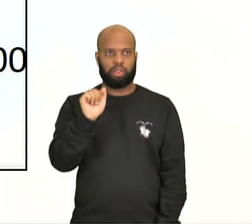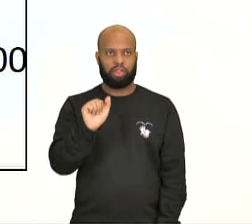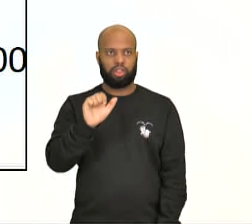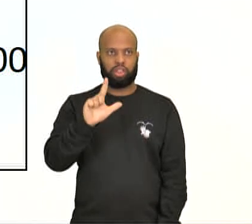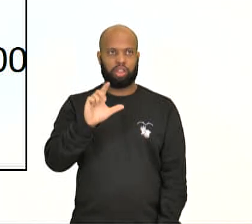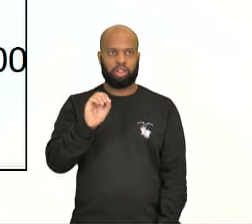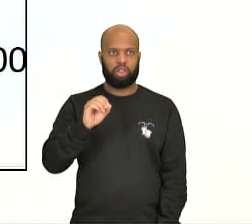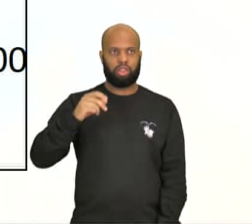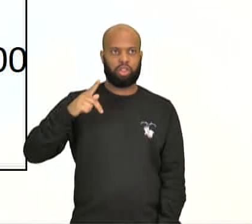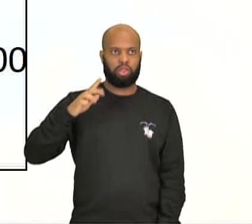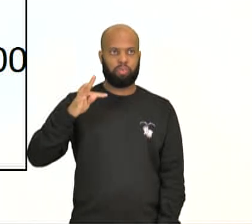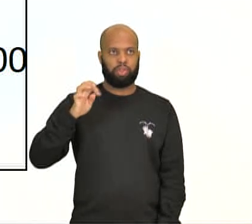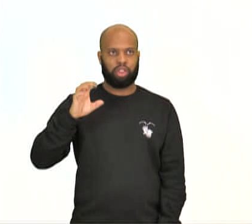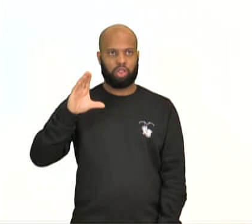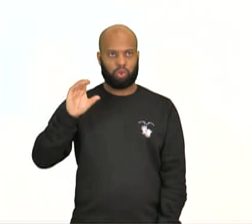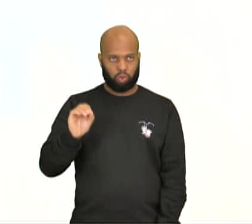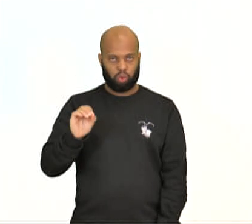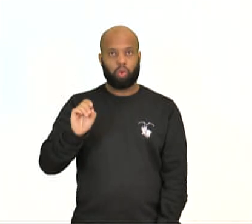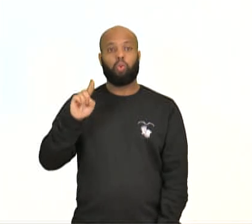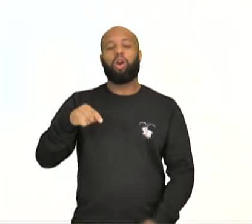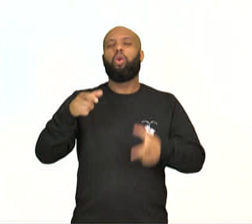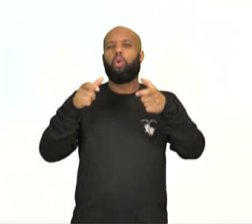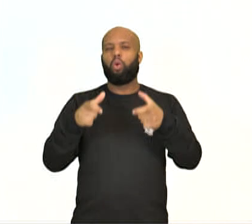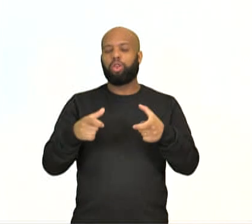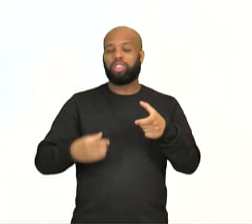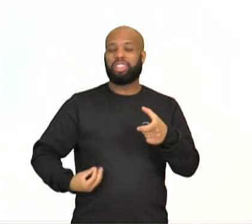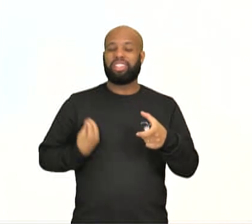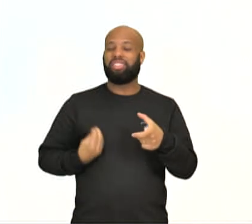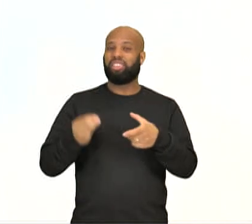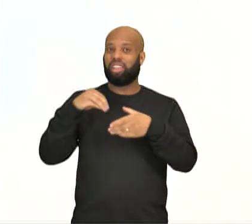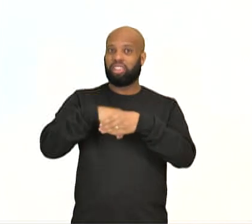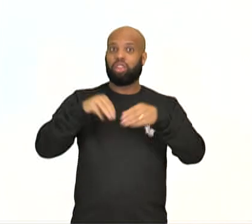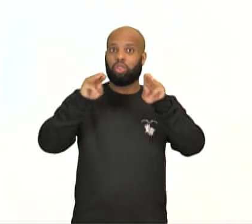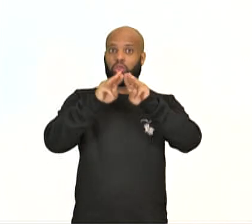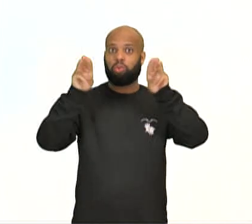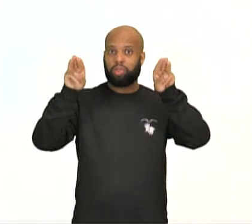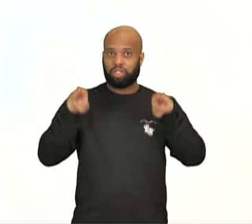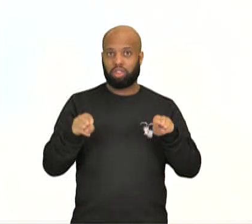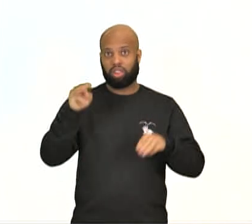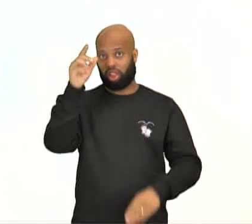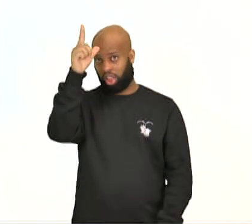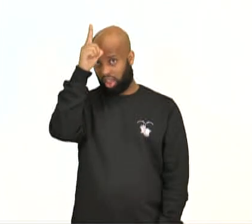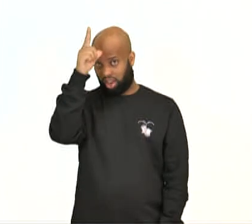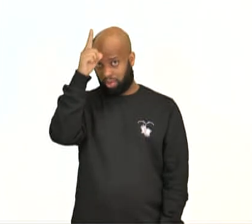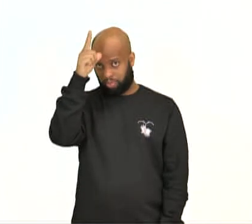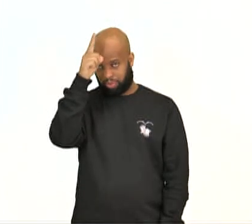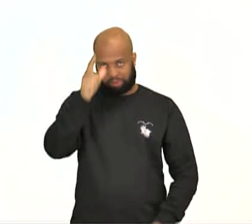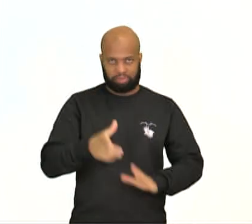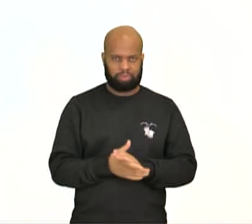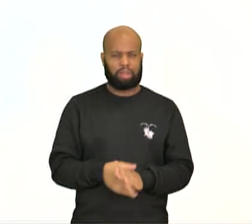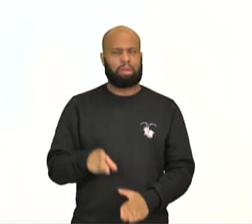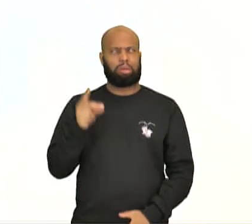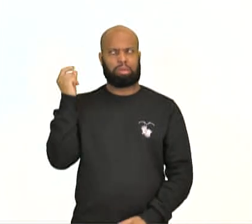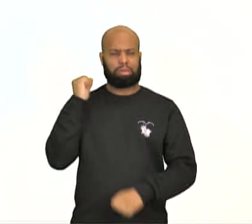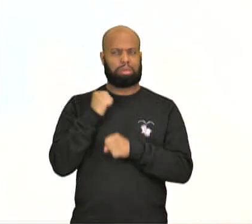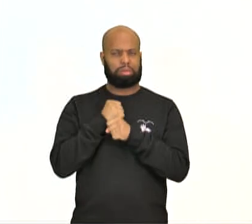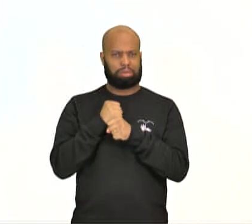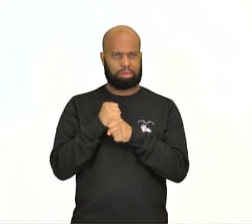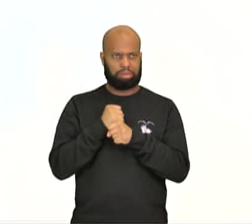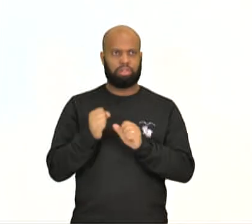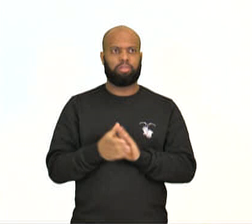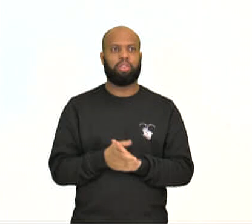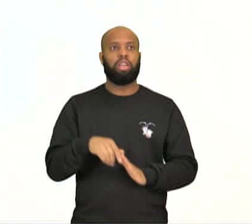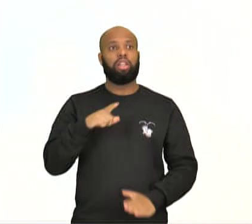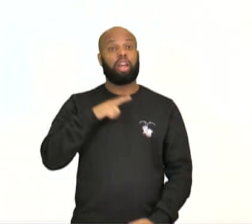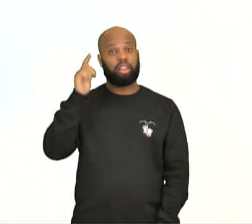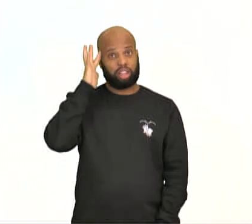está no Museu Neandertal da Alemanha. De acordo com a ciência, a teoria evolucionista trabalha com a datação